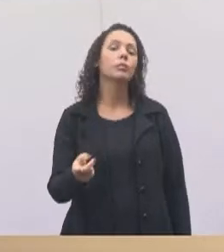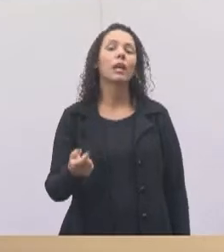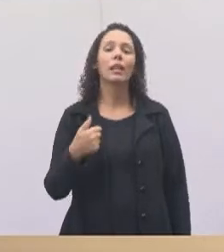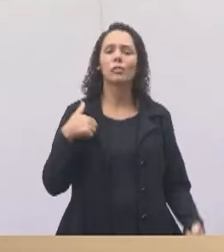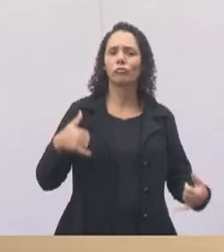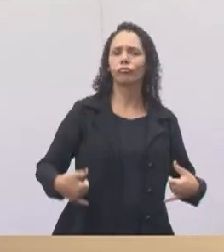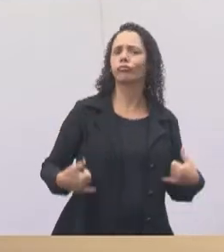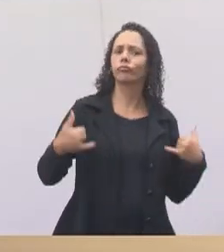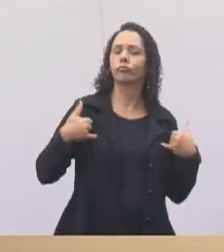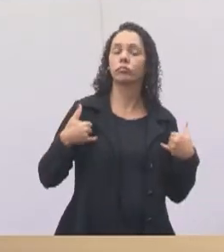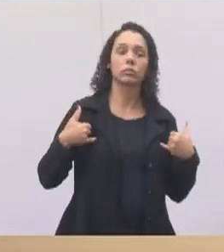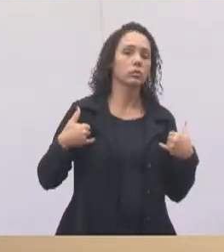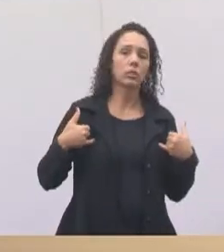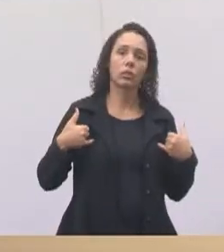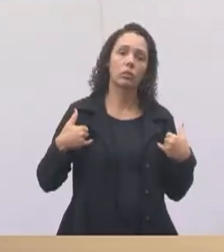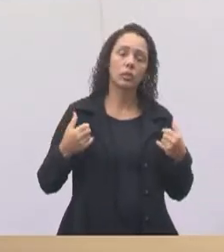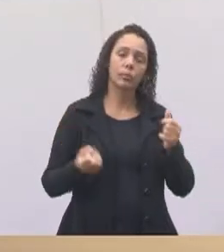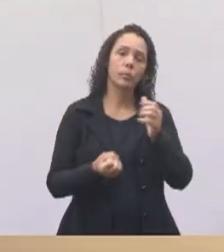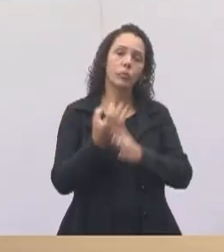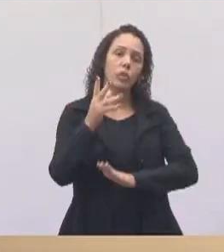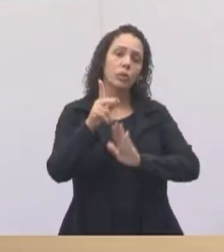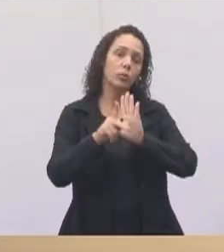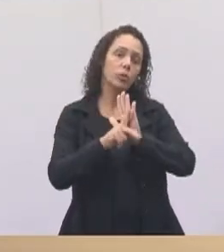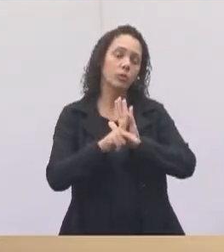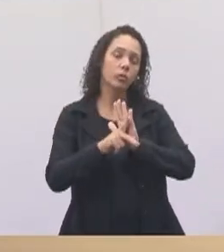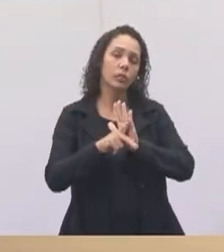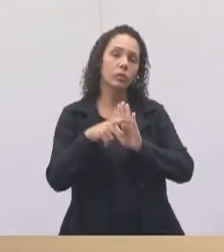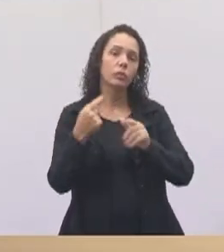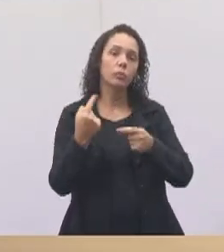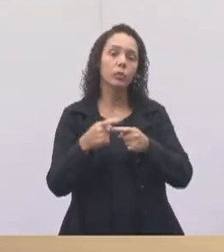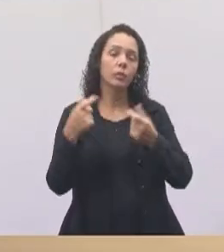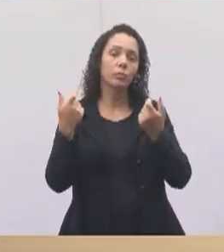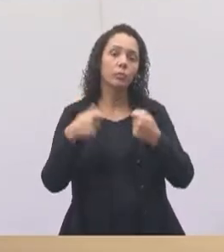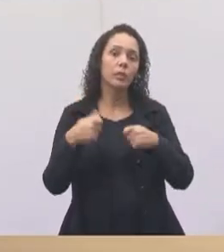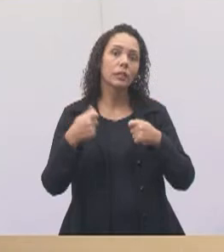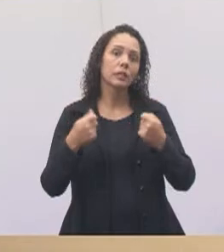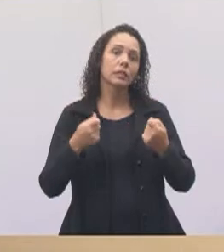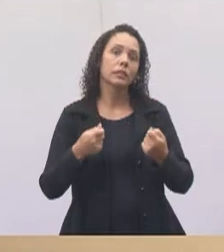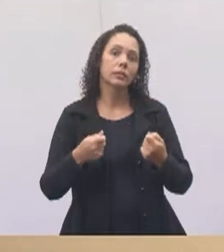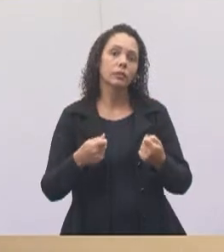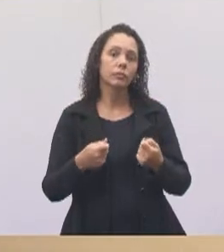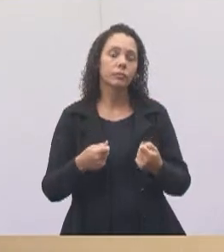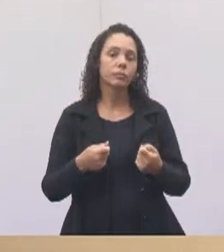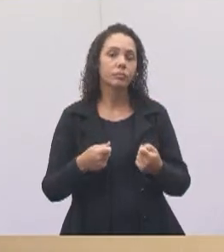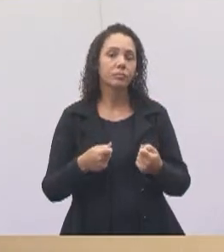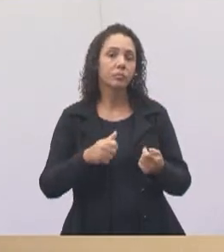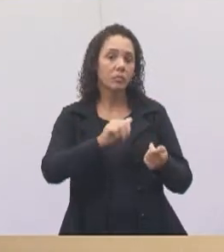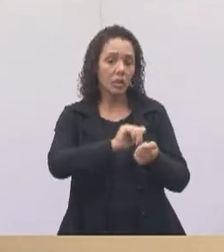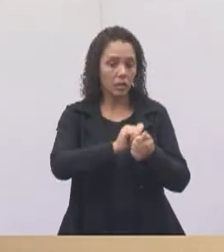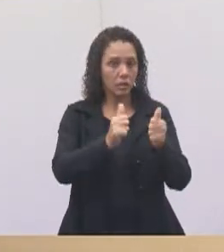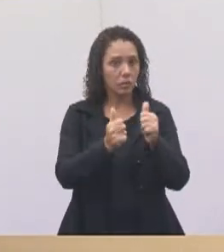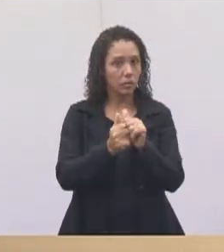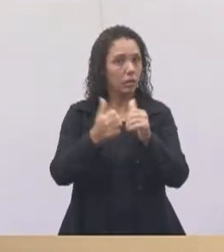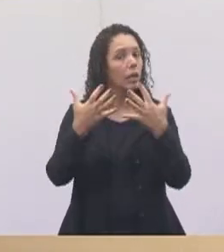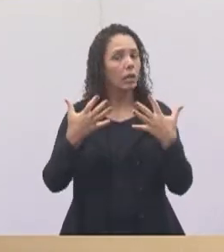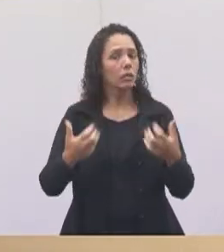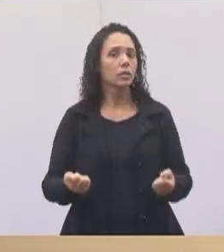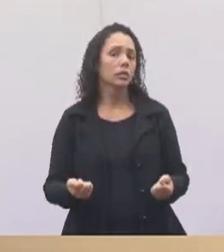ego, e sim por necessidade e precisão. Eu aceitei, na maior humildade,